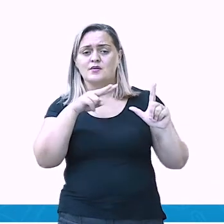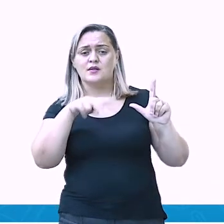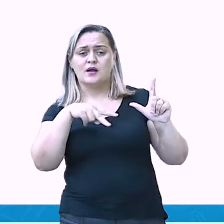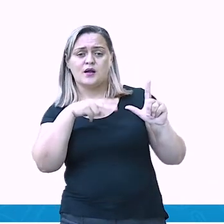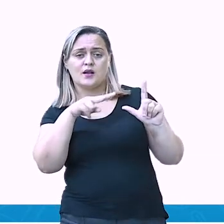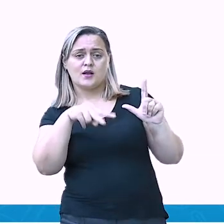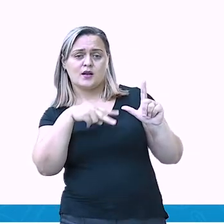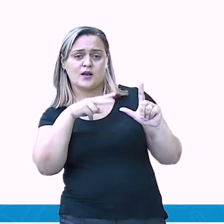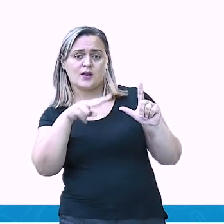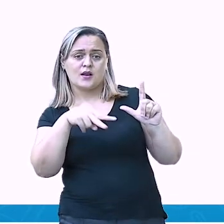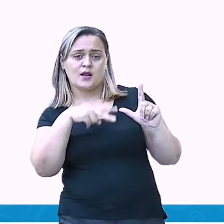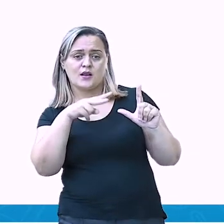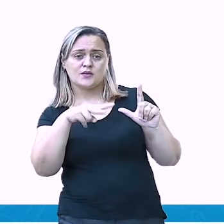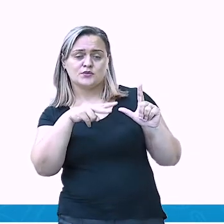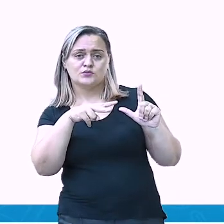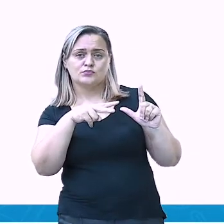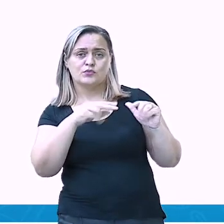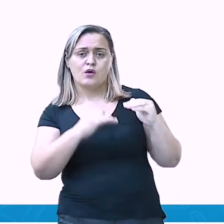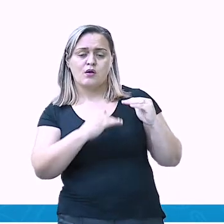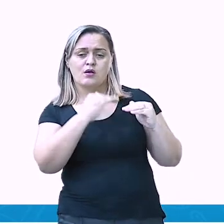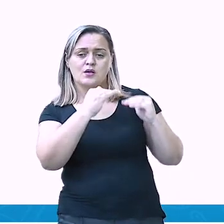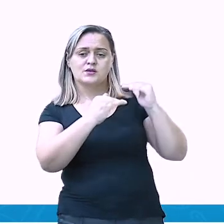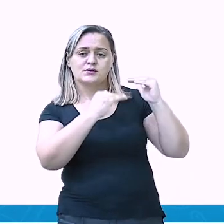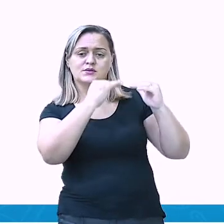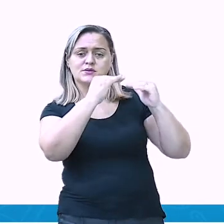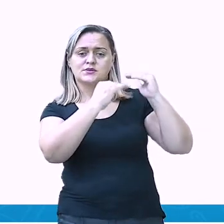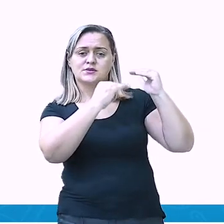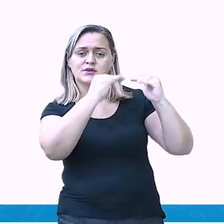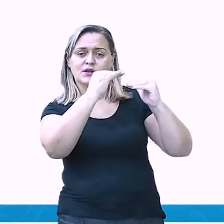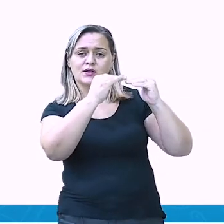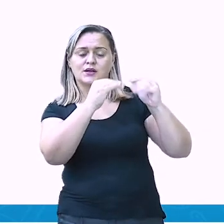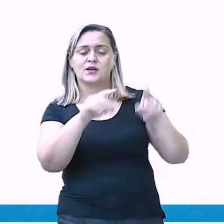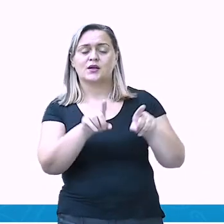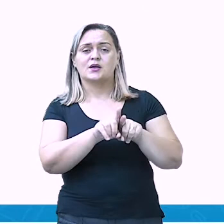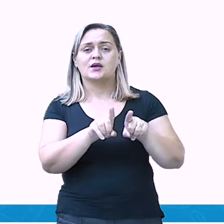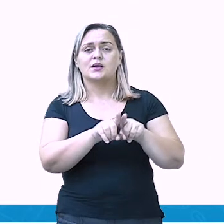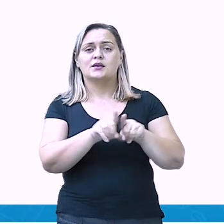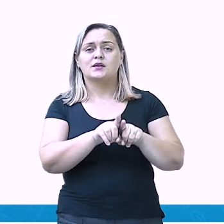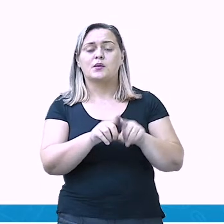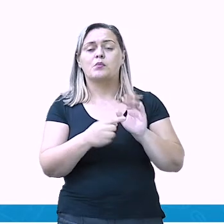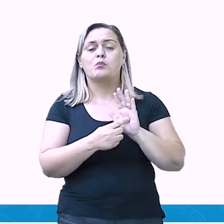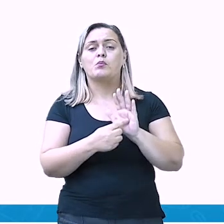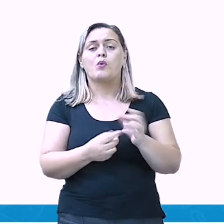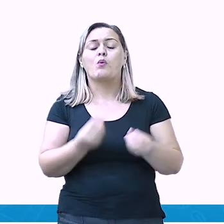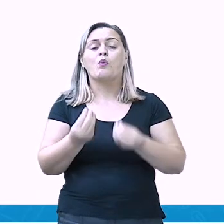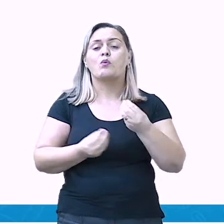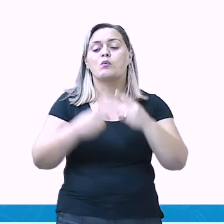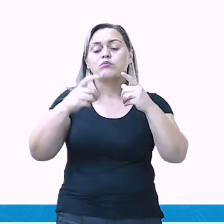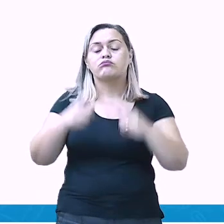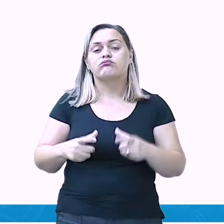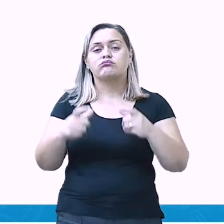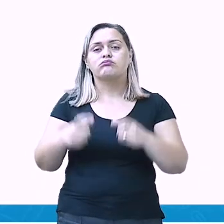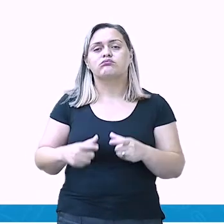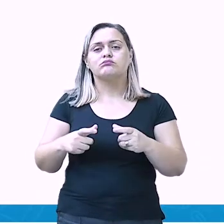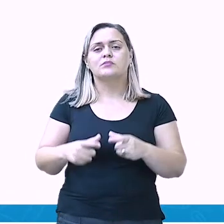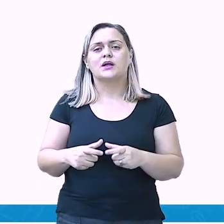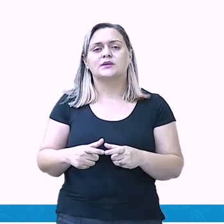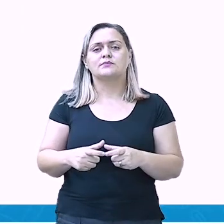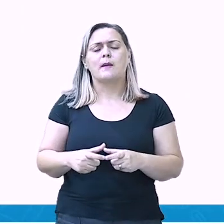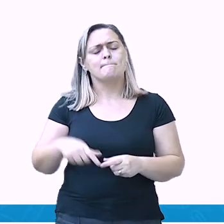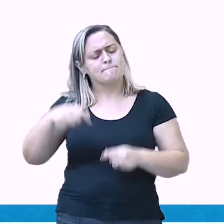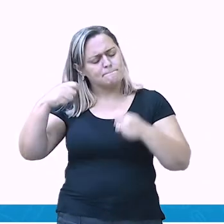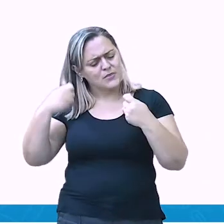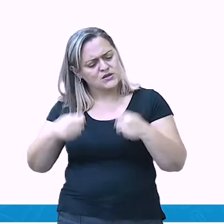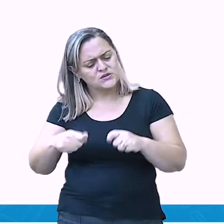legenda, escala e projeção cartográfica. Esses são elementos obrigatórios